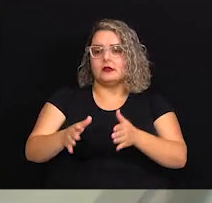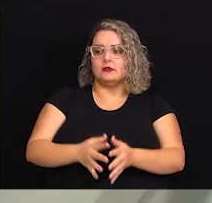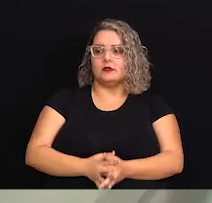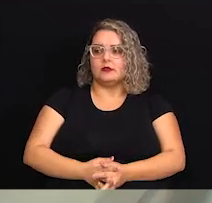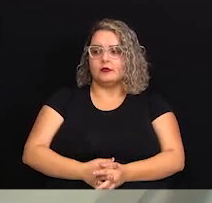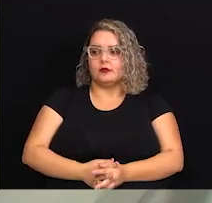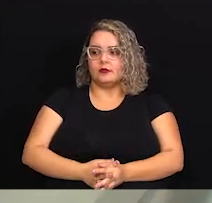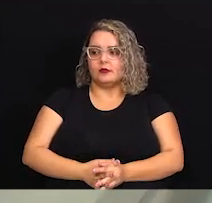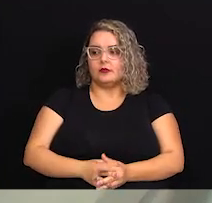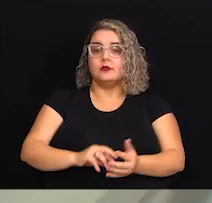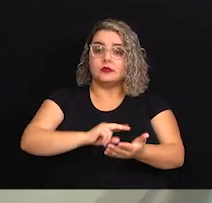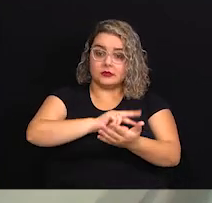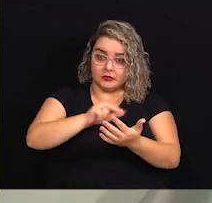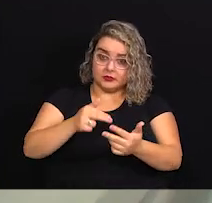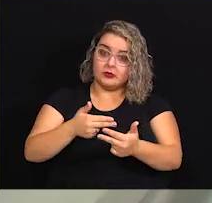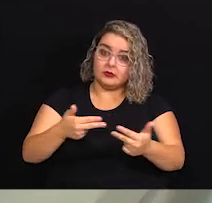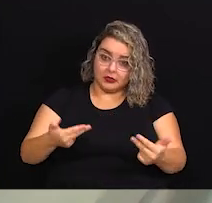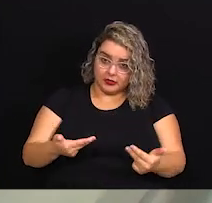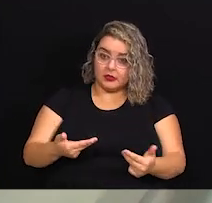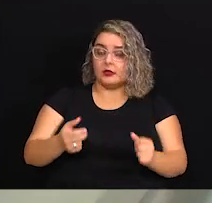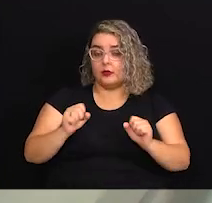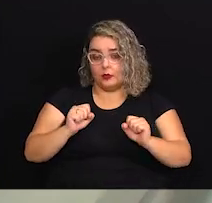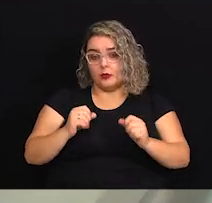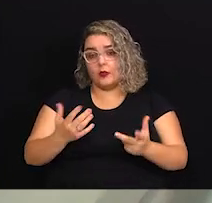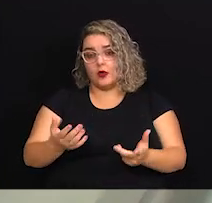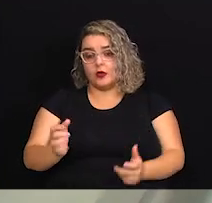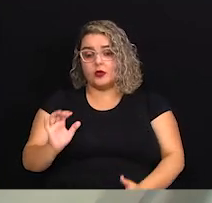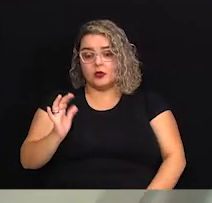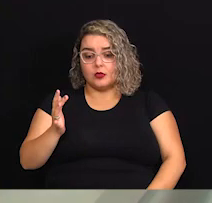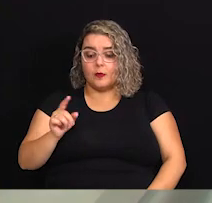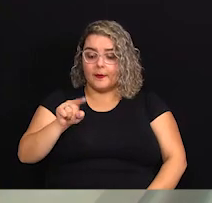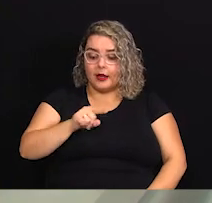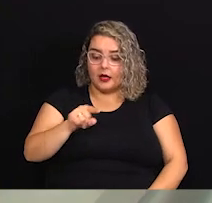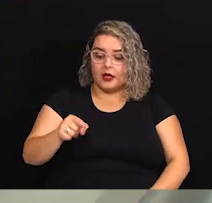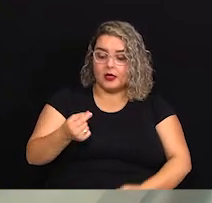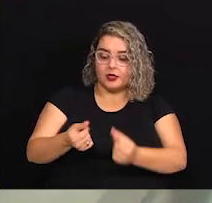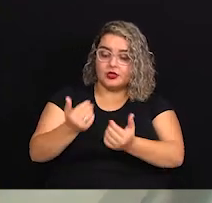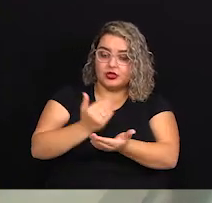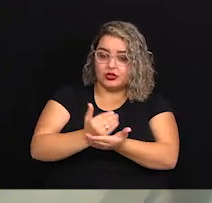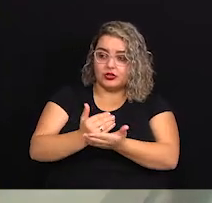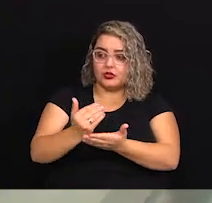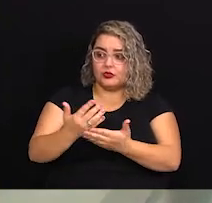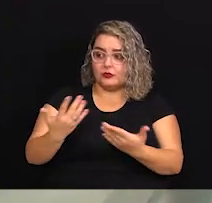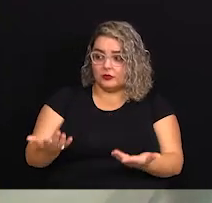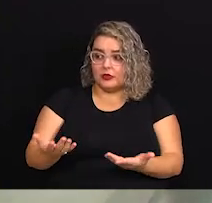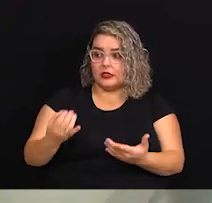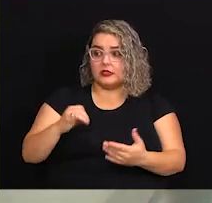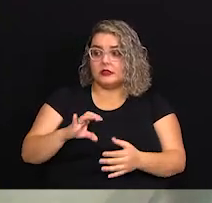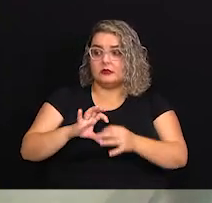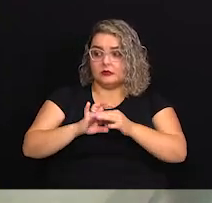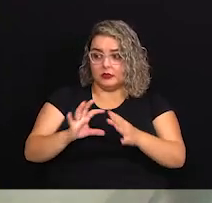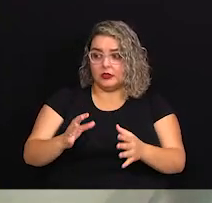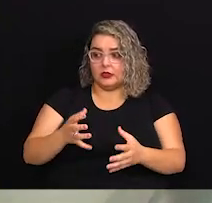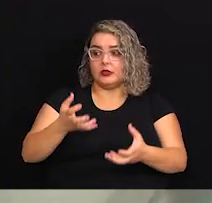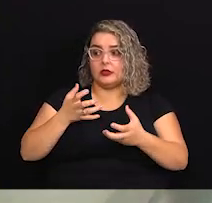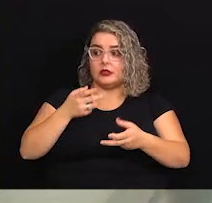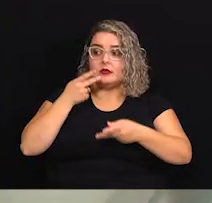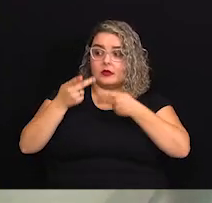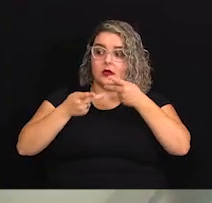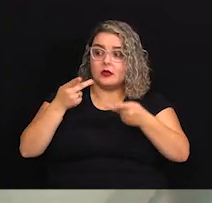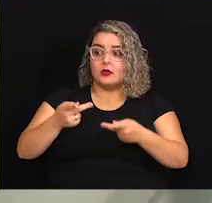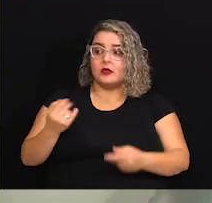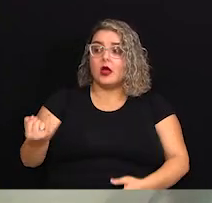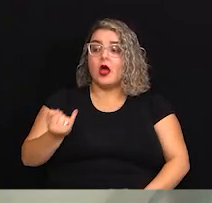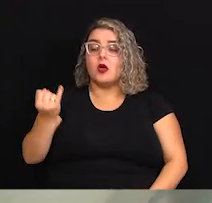momento? São vários os motivos, né, que podem causar uma negativa de empréstimo. Mas, se você me permite, eu gostaria de falar um